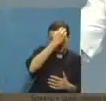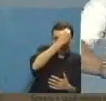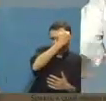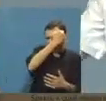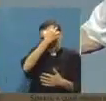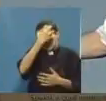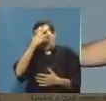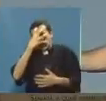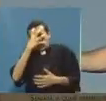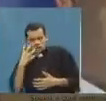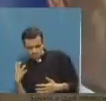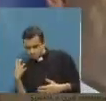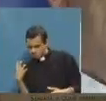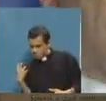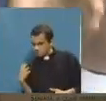Senão eu não vou ser curado.